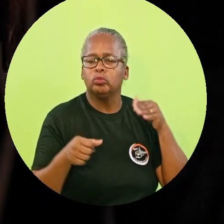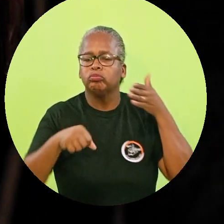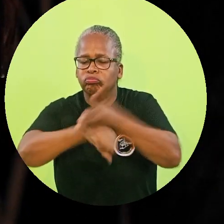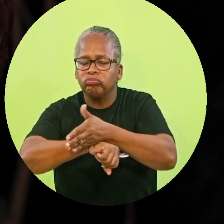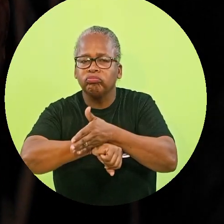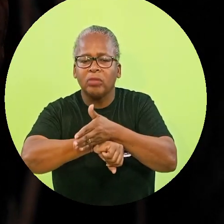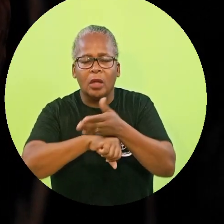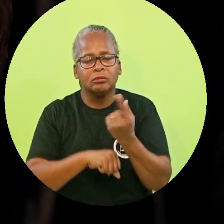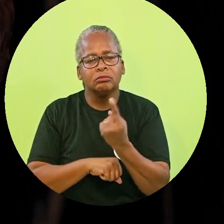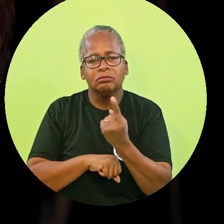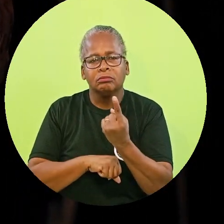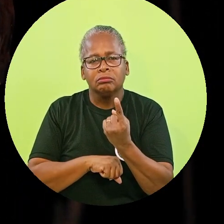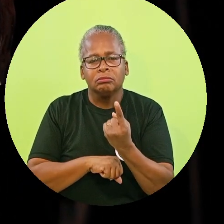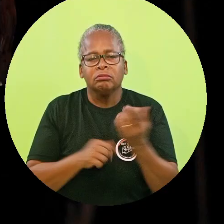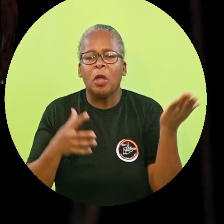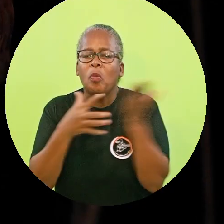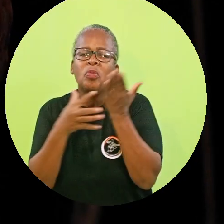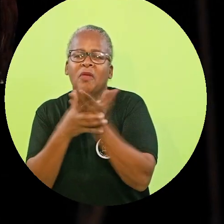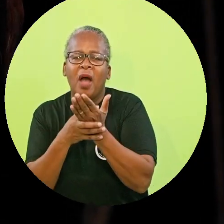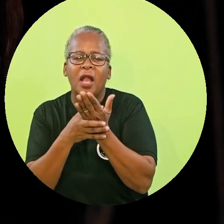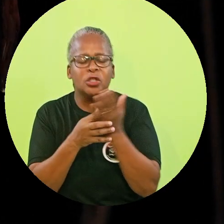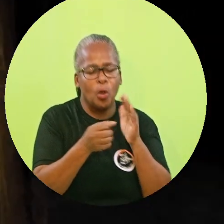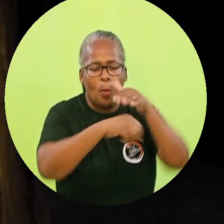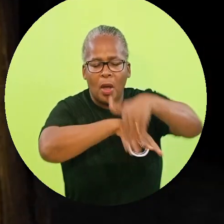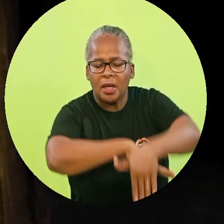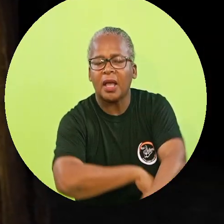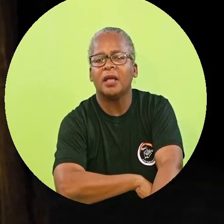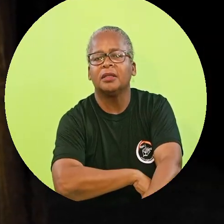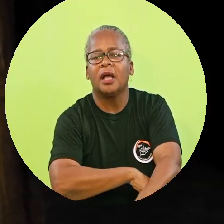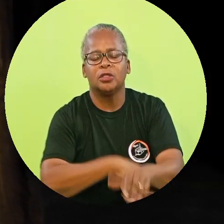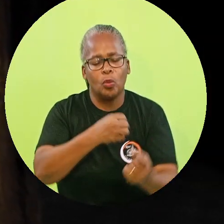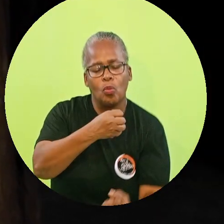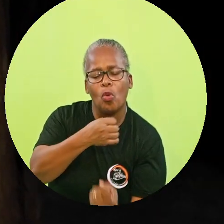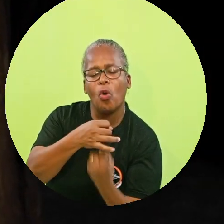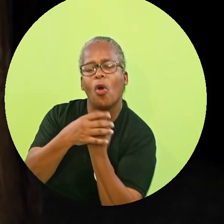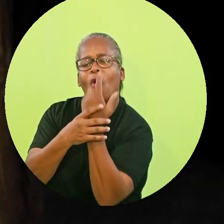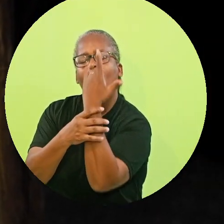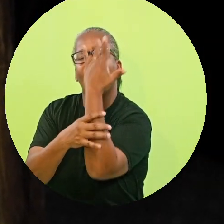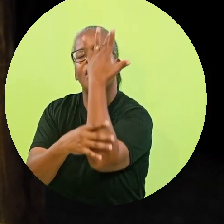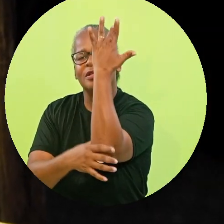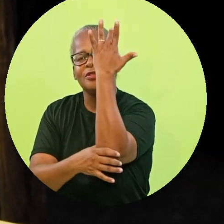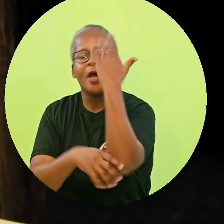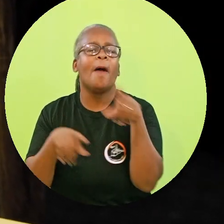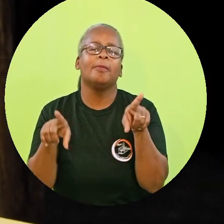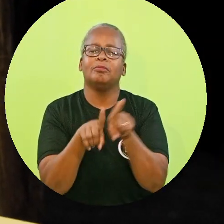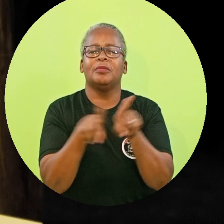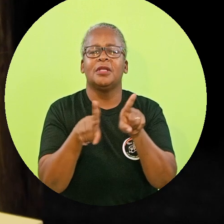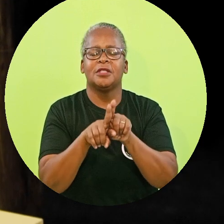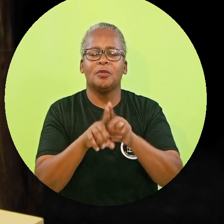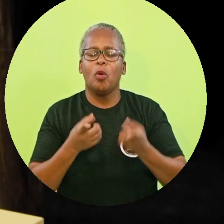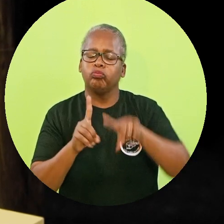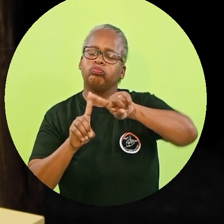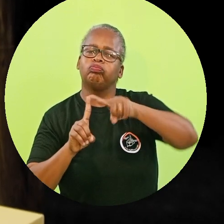um quadril e o outro, entre uma queda e um enraizamento, do mesmo útero de barro, irmãs.